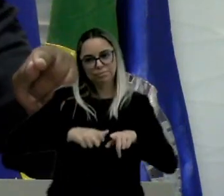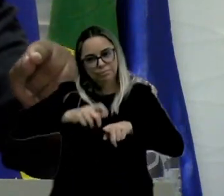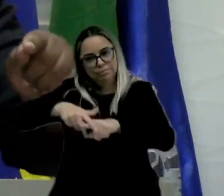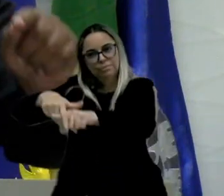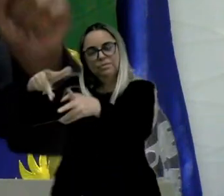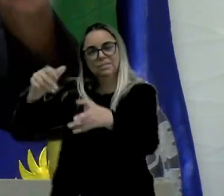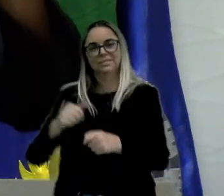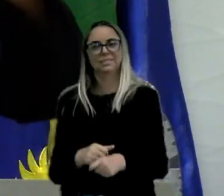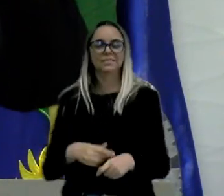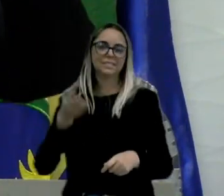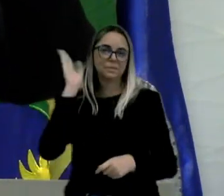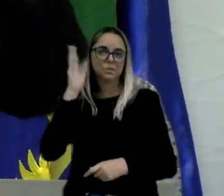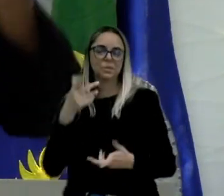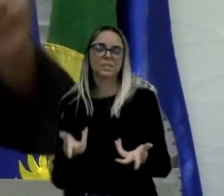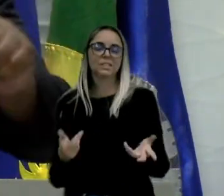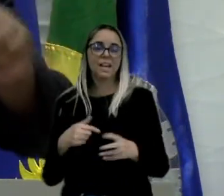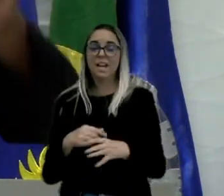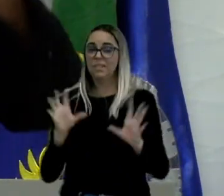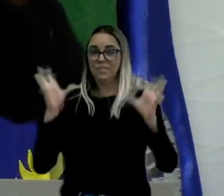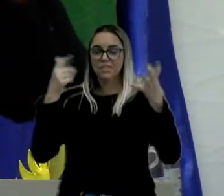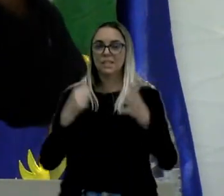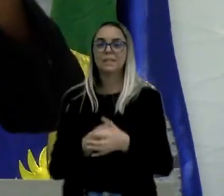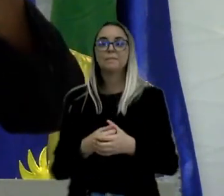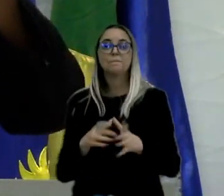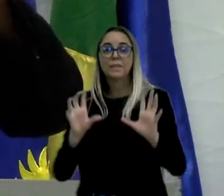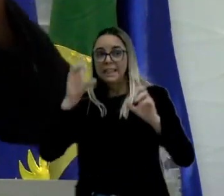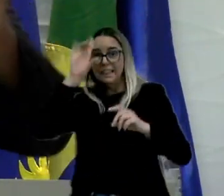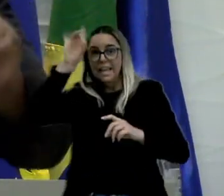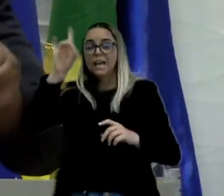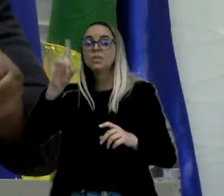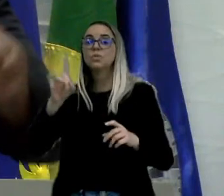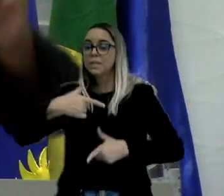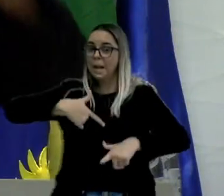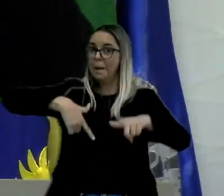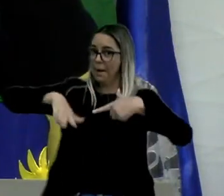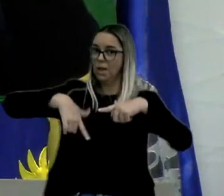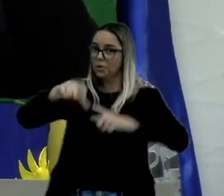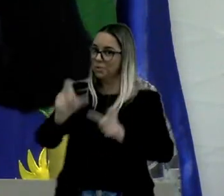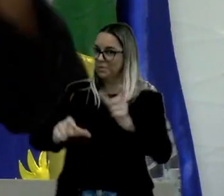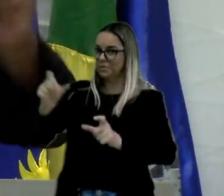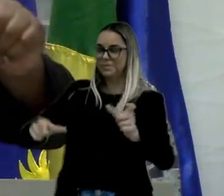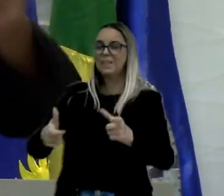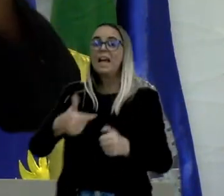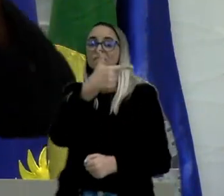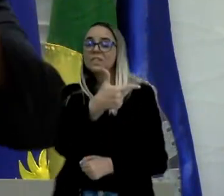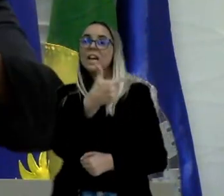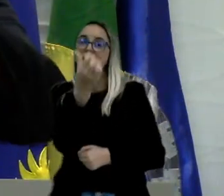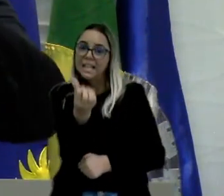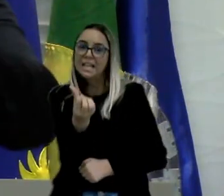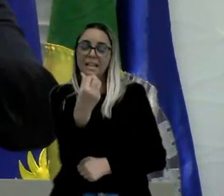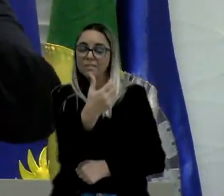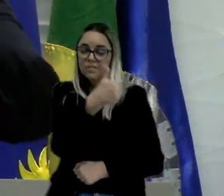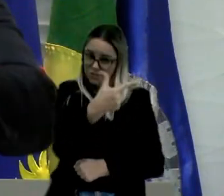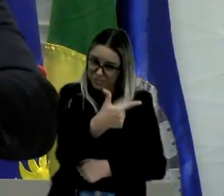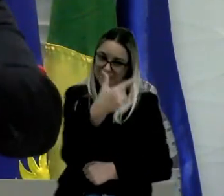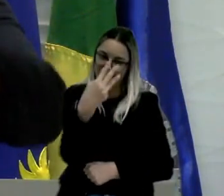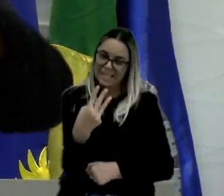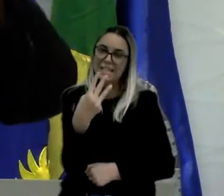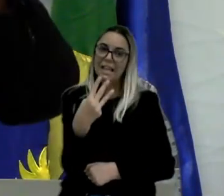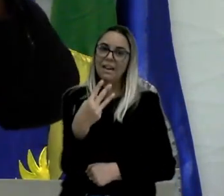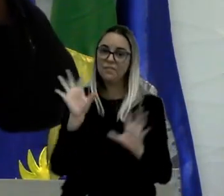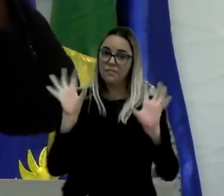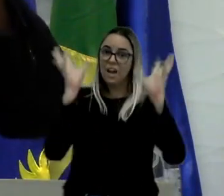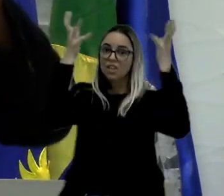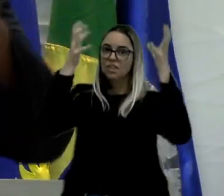Santo em comemoração ao dia do Trabalhador é a 23ª corrida de giricos